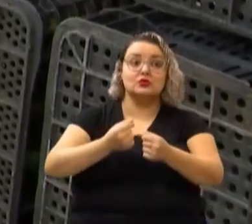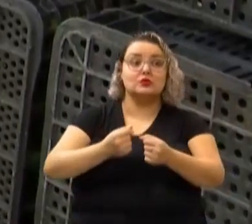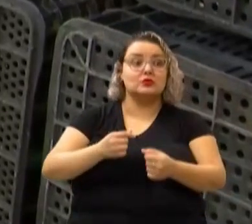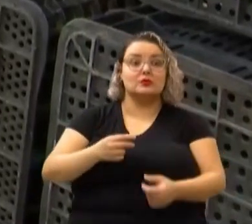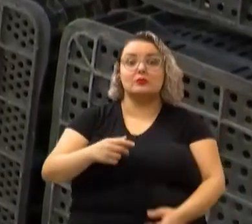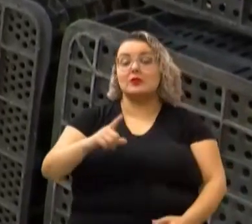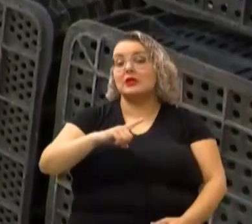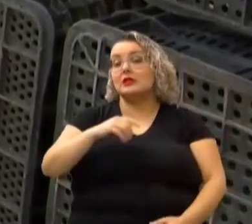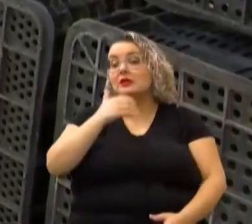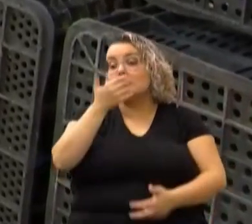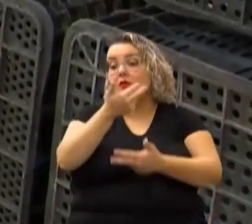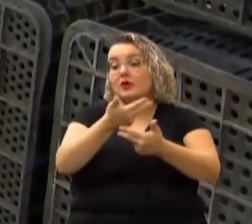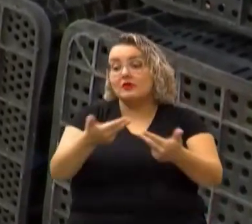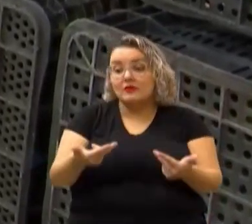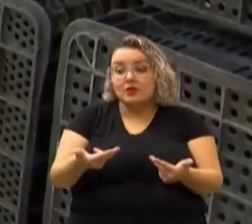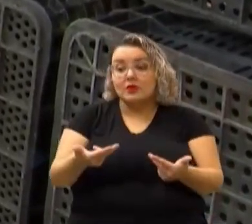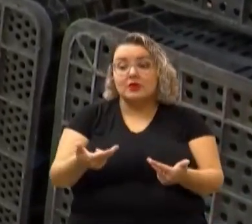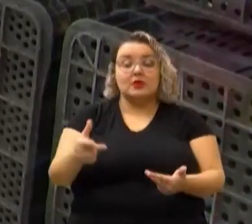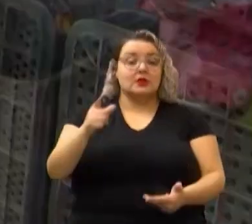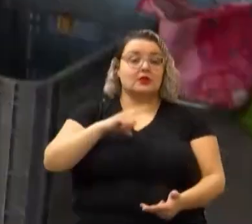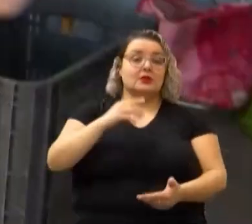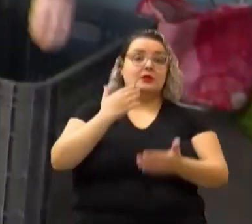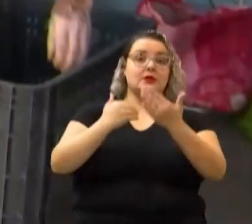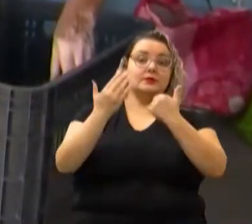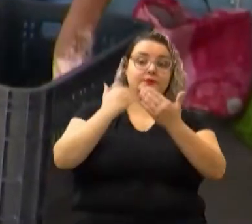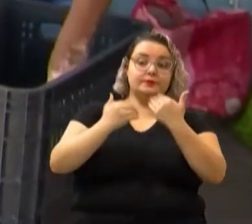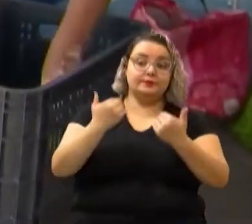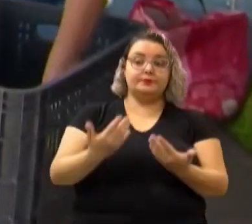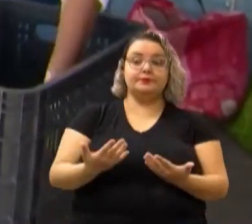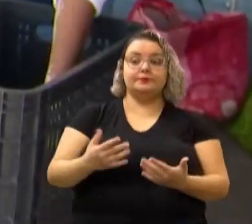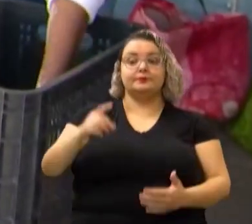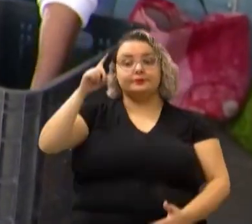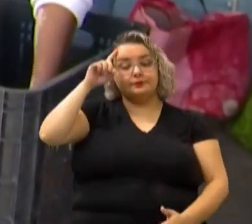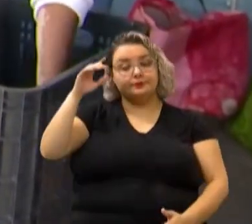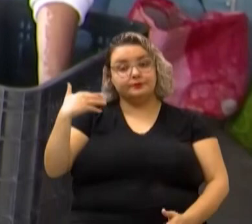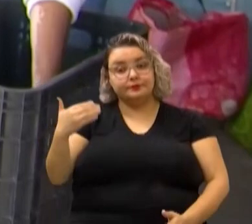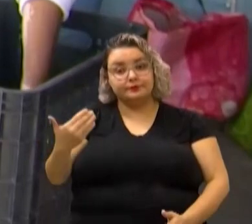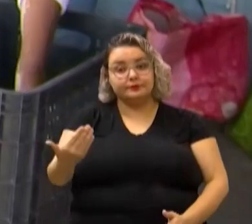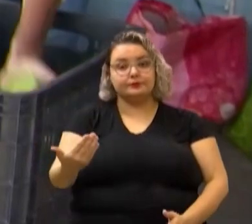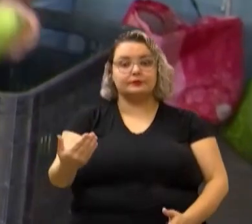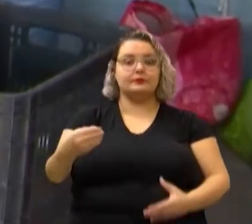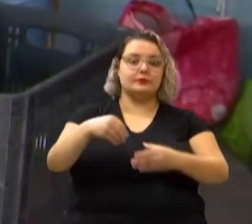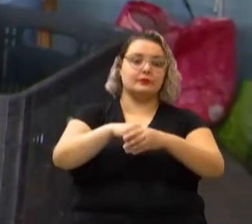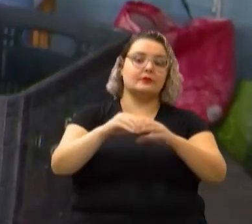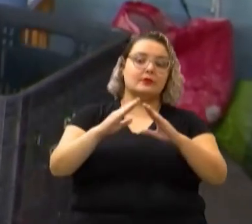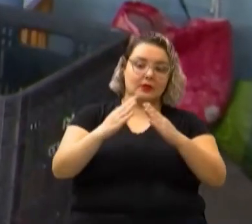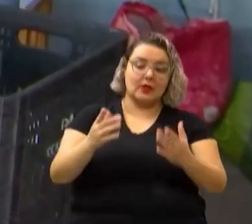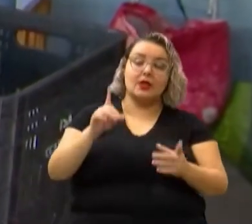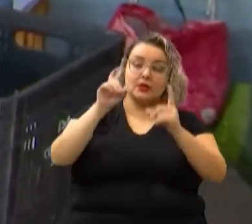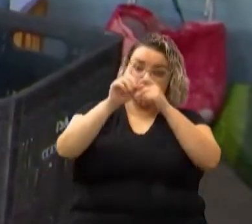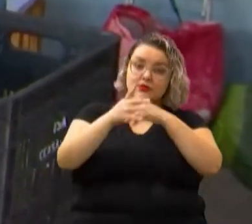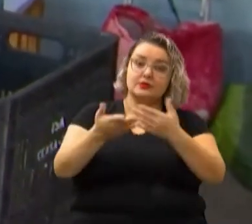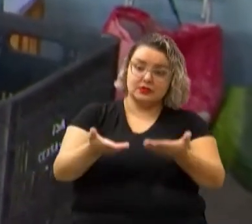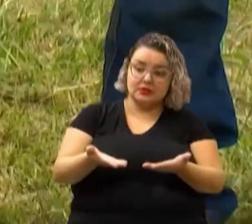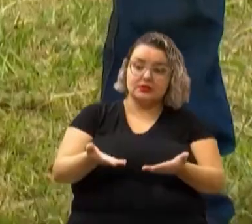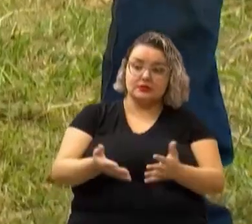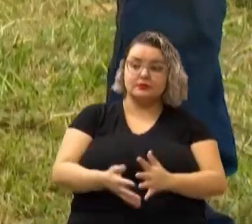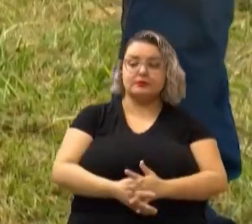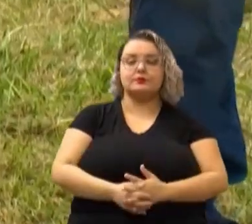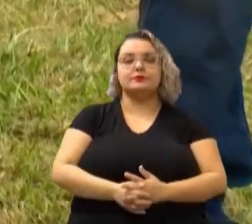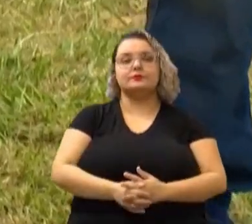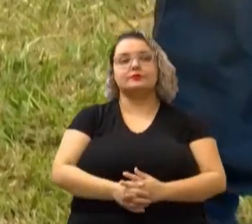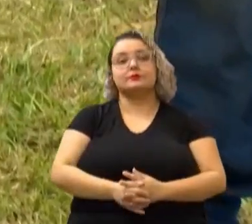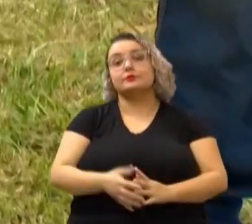uma verba para ter uma fruta, né? Para ter um alimento todos os dias na casa da gente,